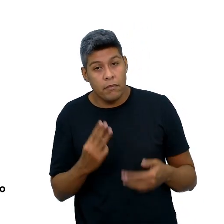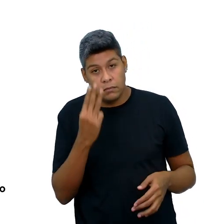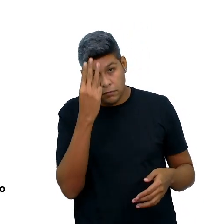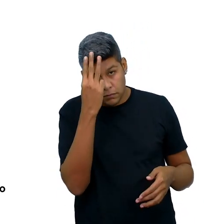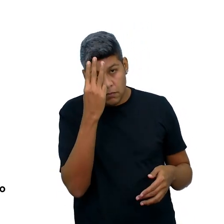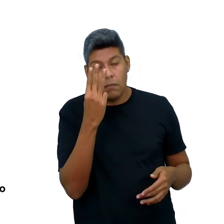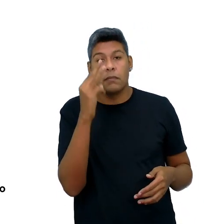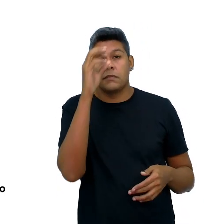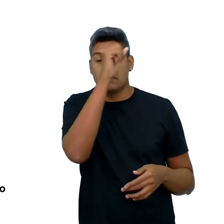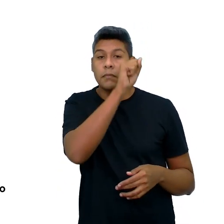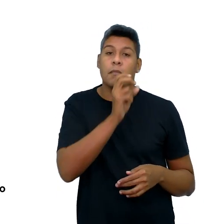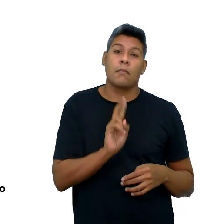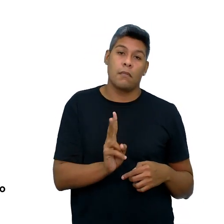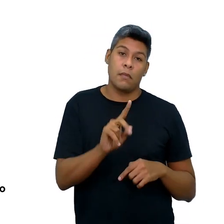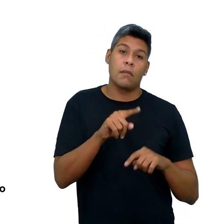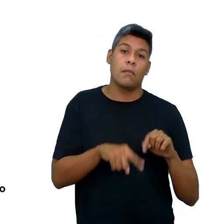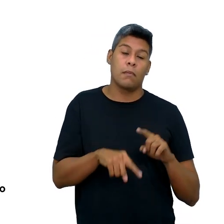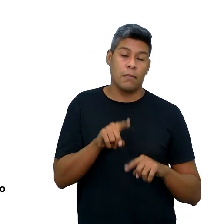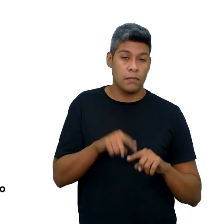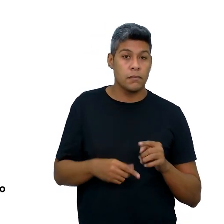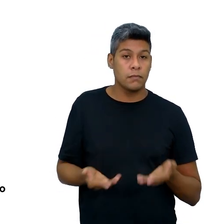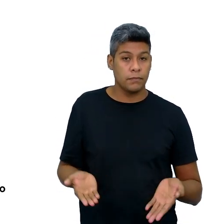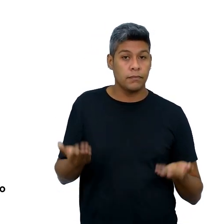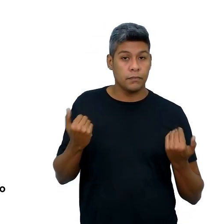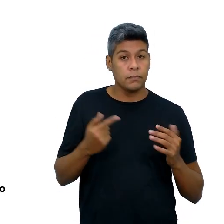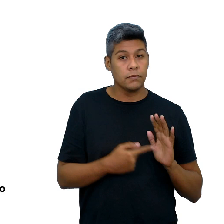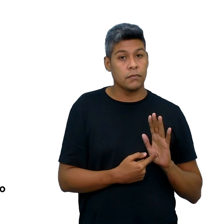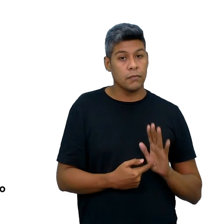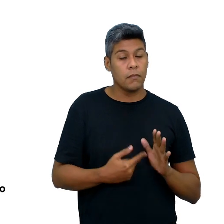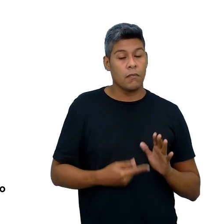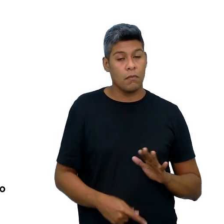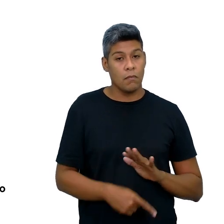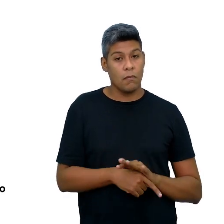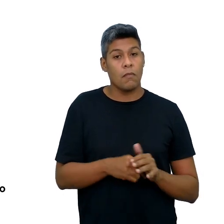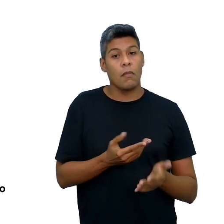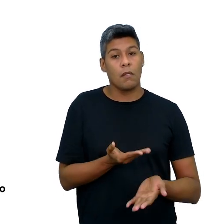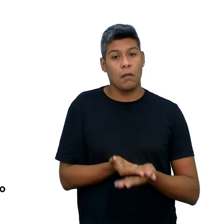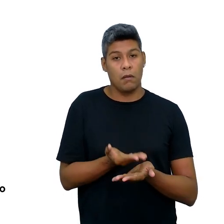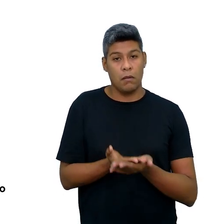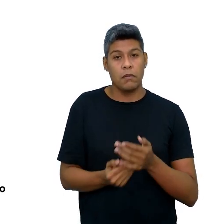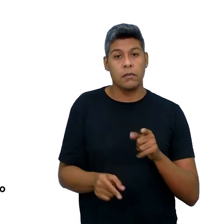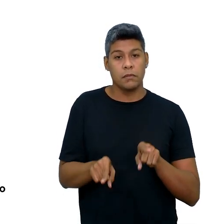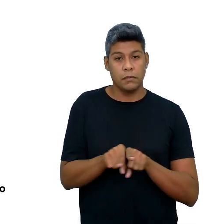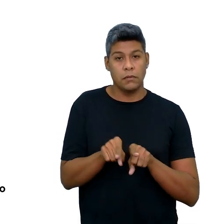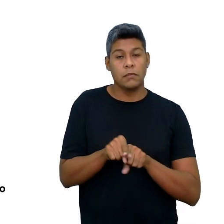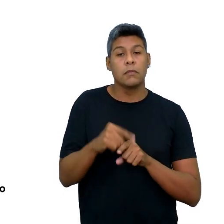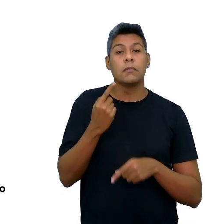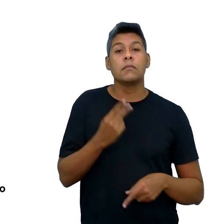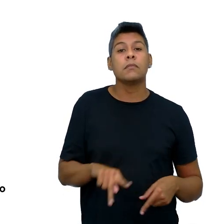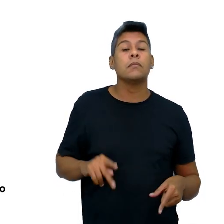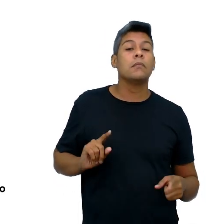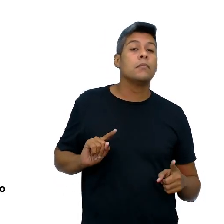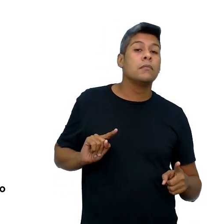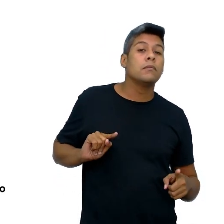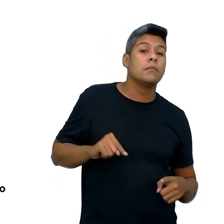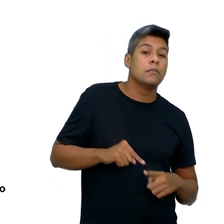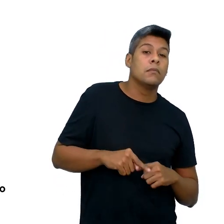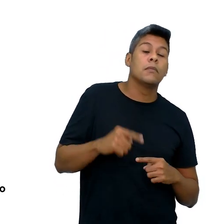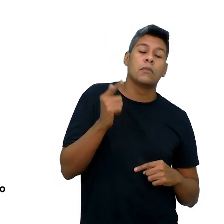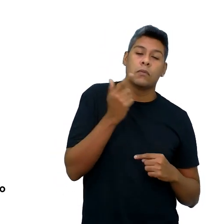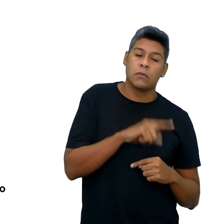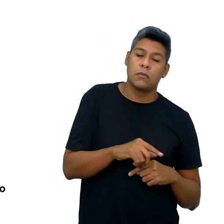caderno do Aprender Sempre. Nós vamos aí apresentar o conjunto de aulas e também as suas proposições para que vocês